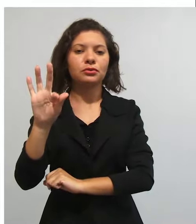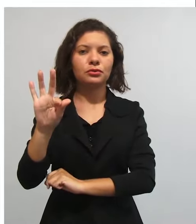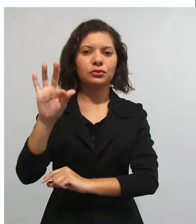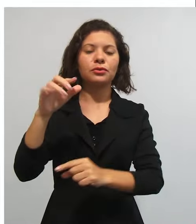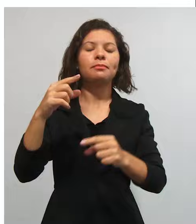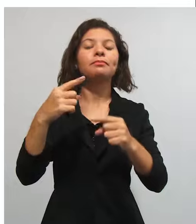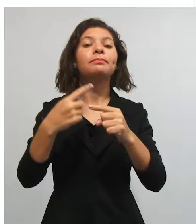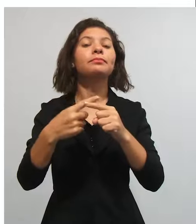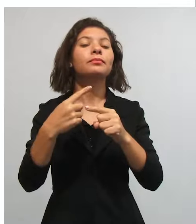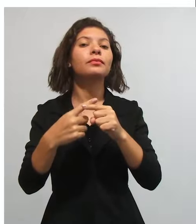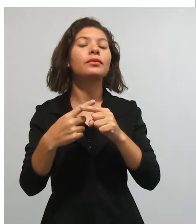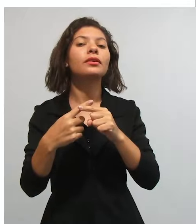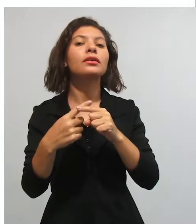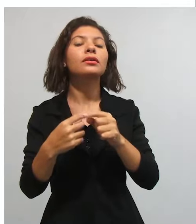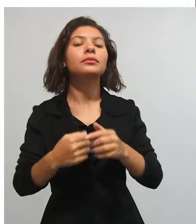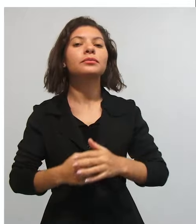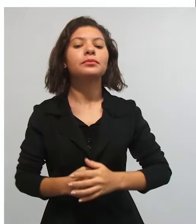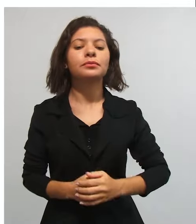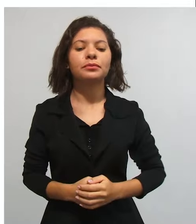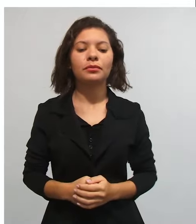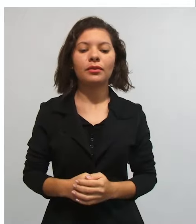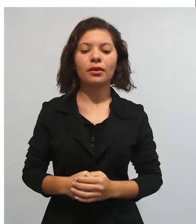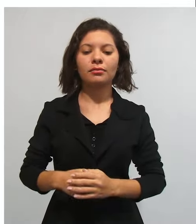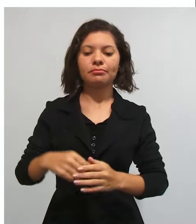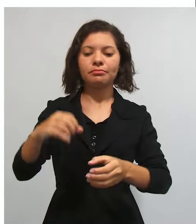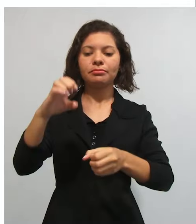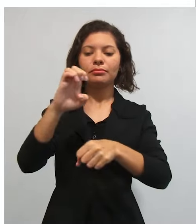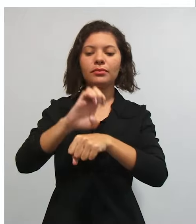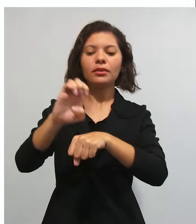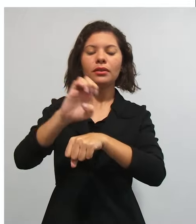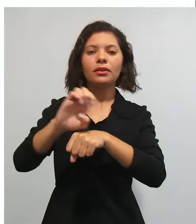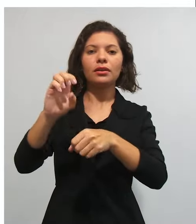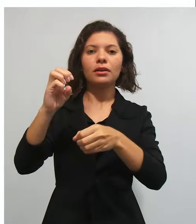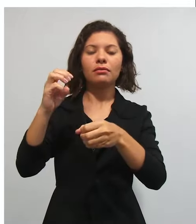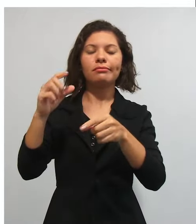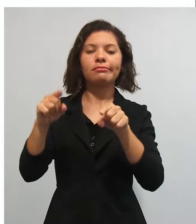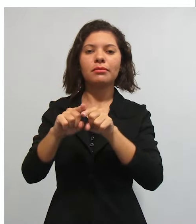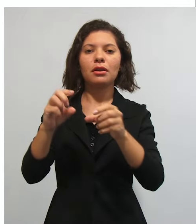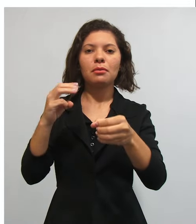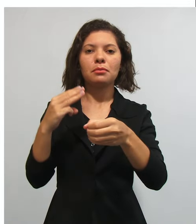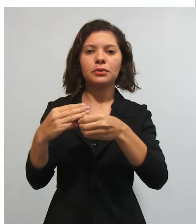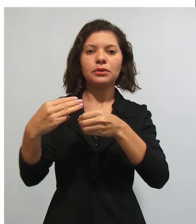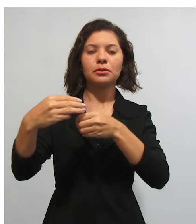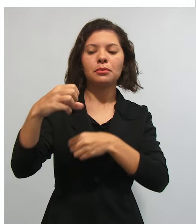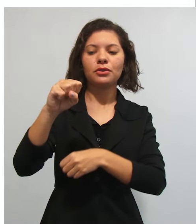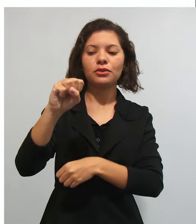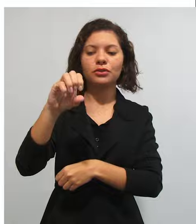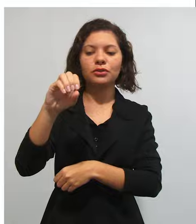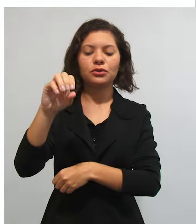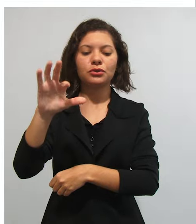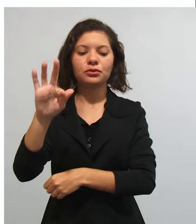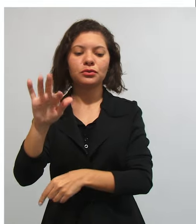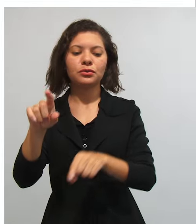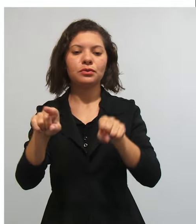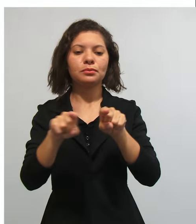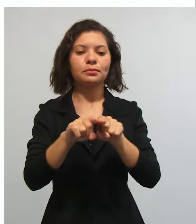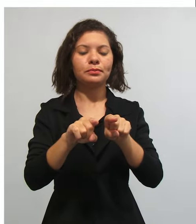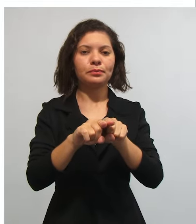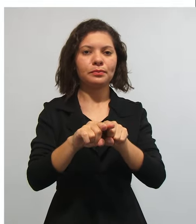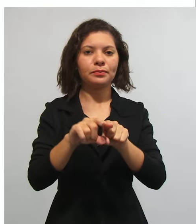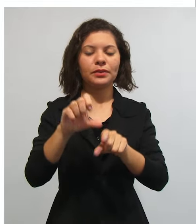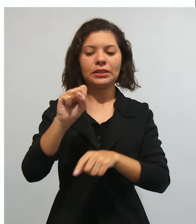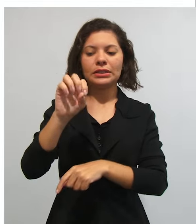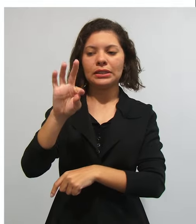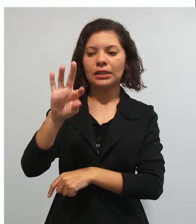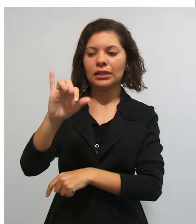e municípios pela SOF e pelo STN. Bom, vamos agora à